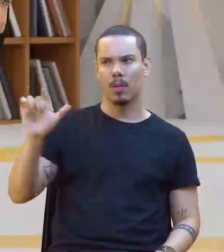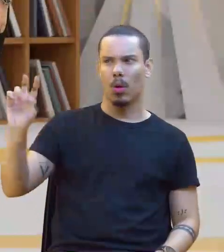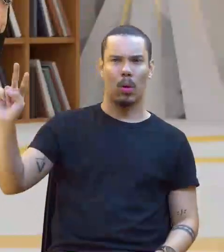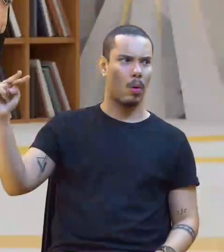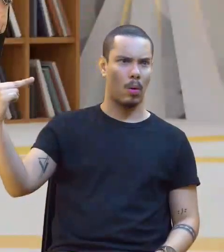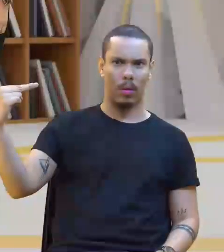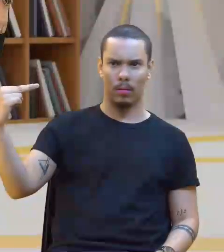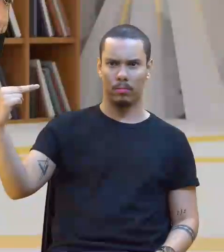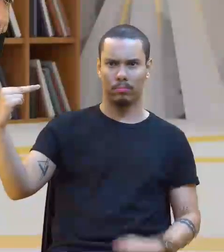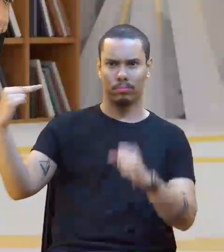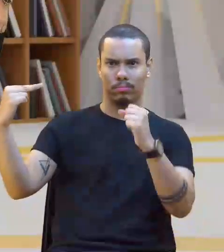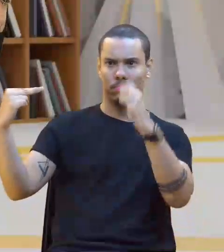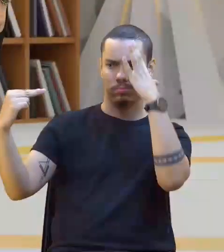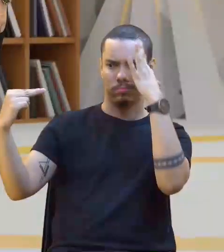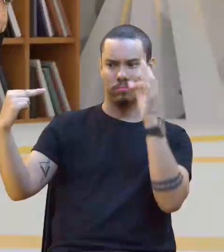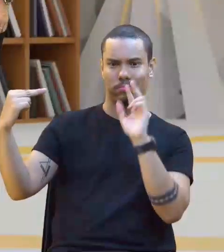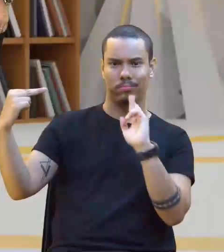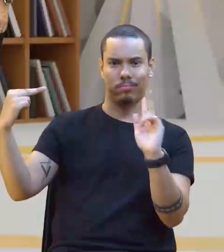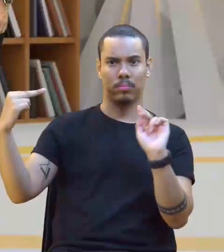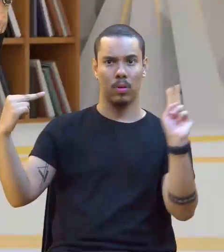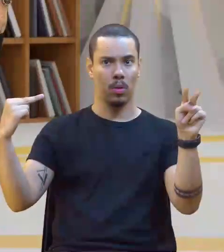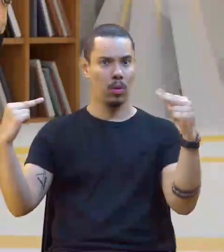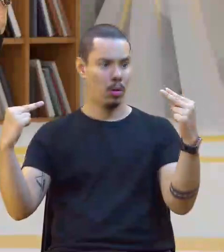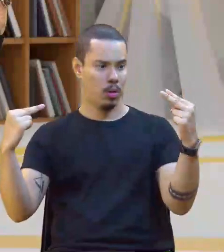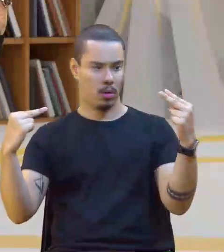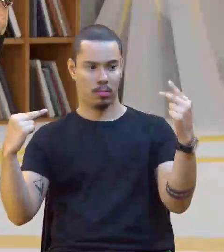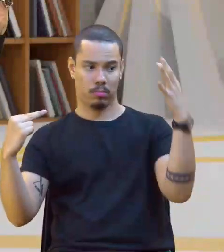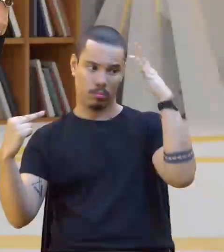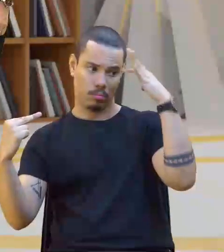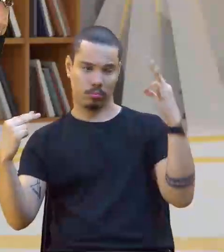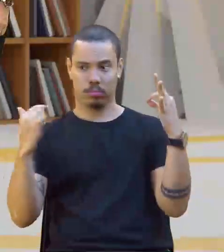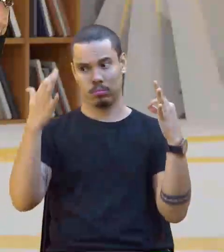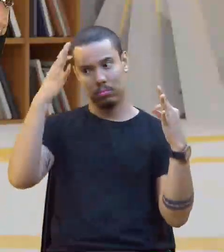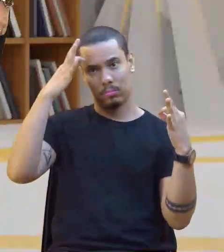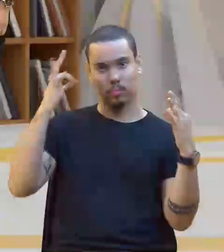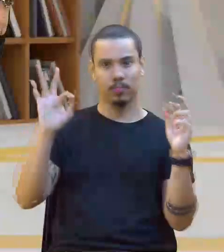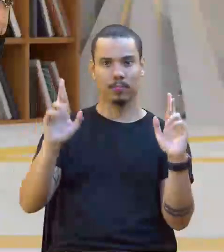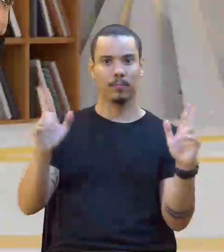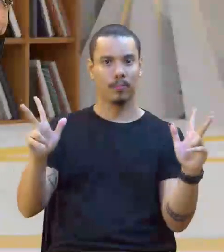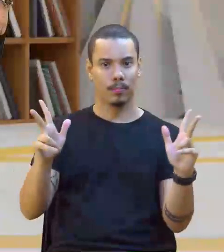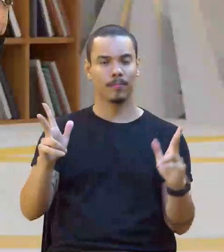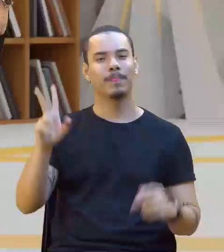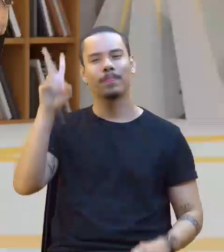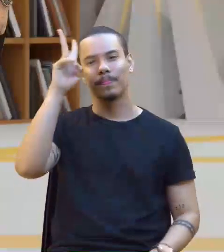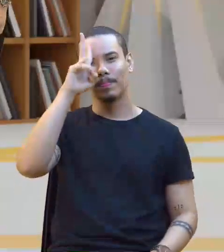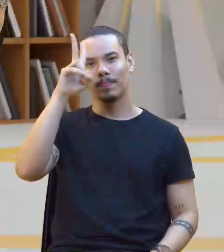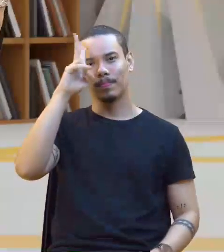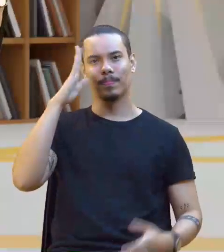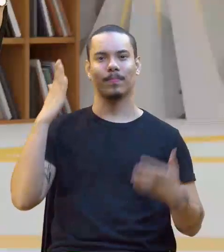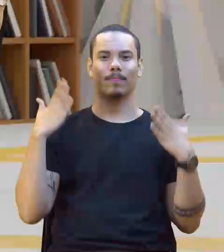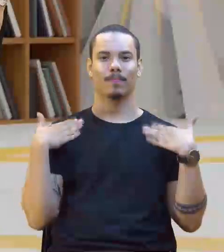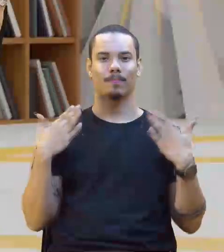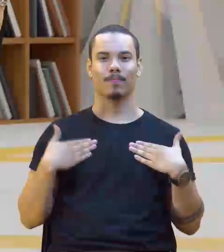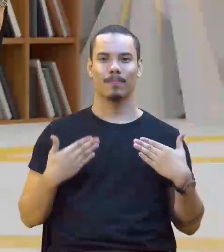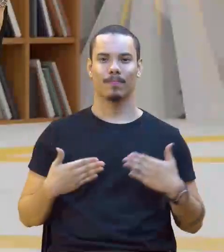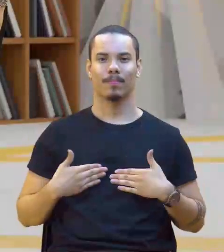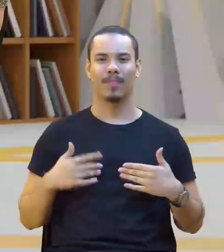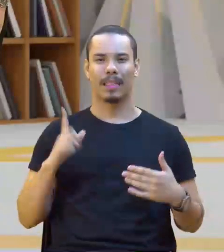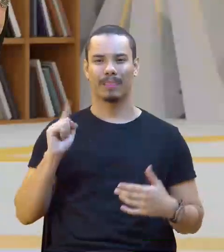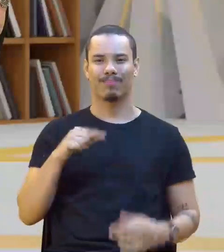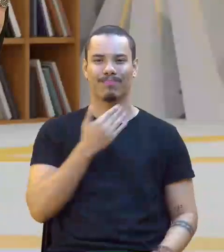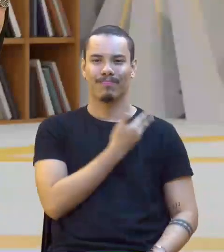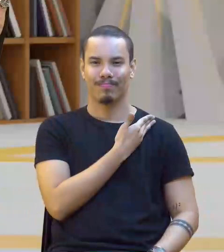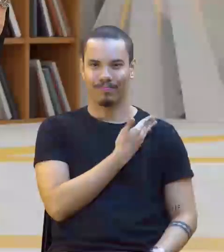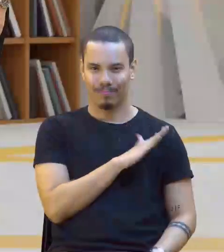mim. As características, lembram que as características físicas foram alvo de muito preconceito? É